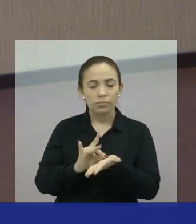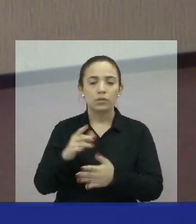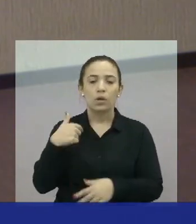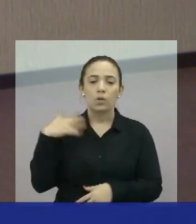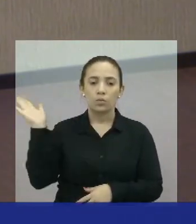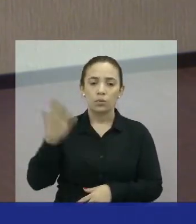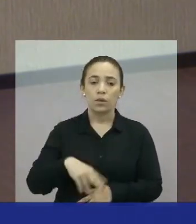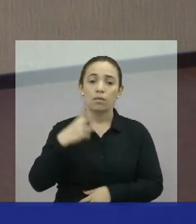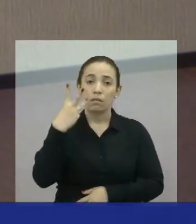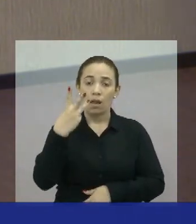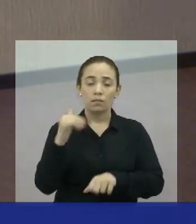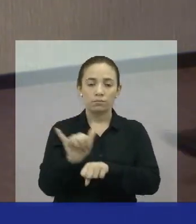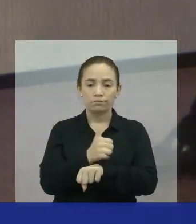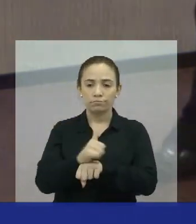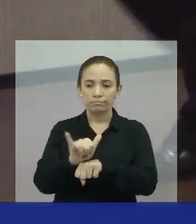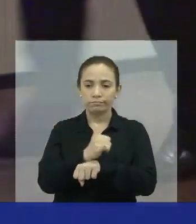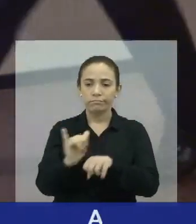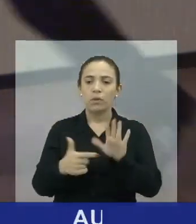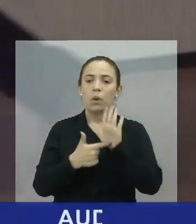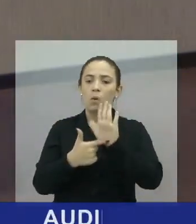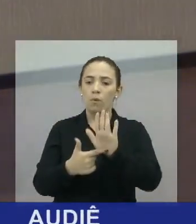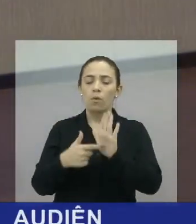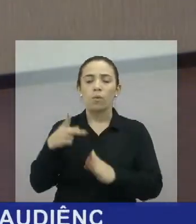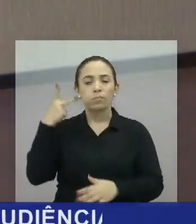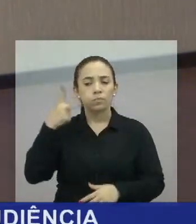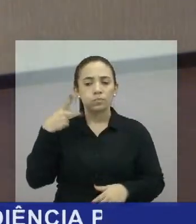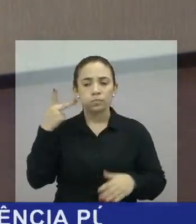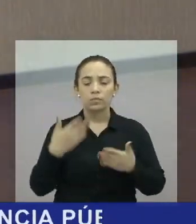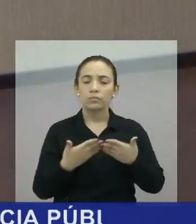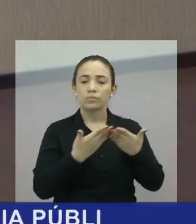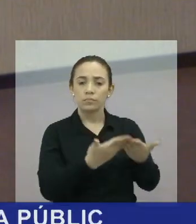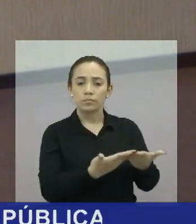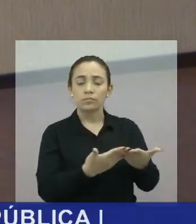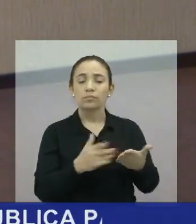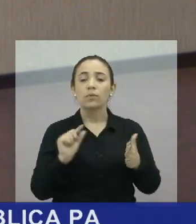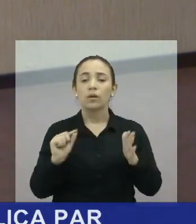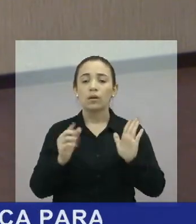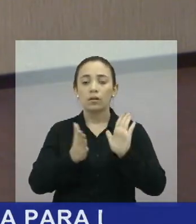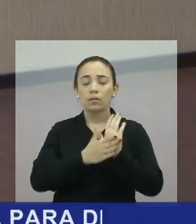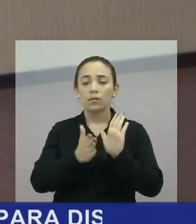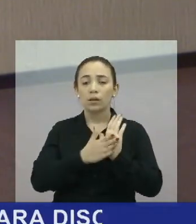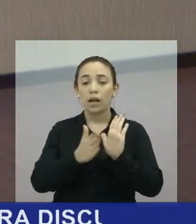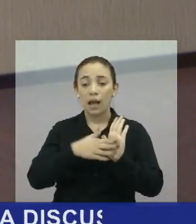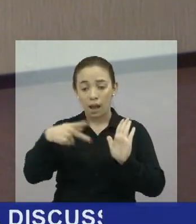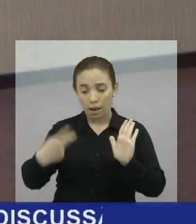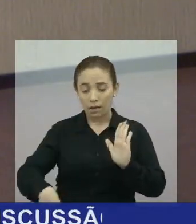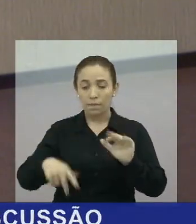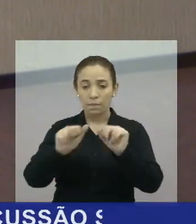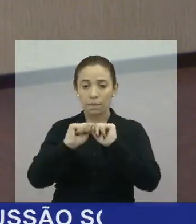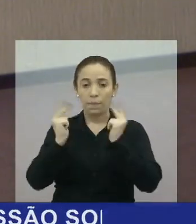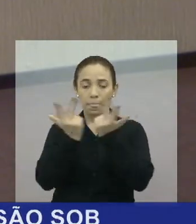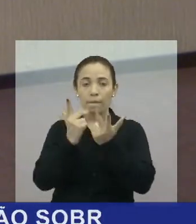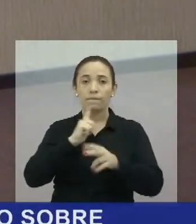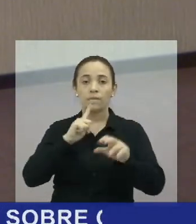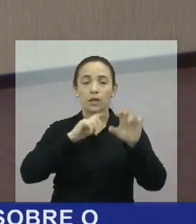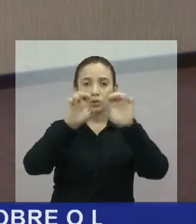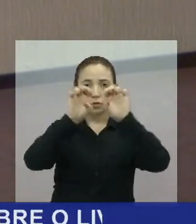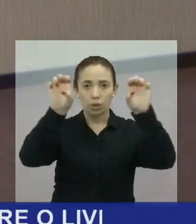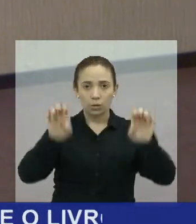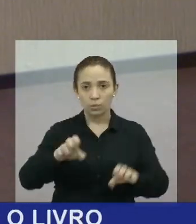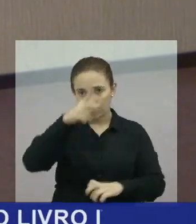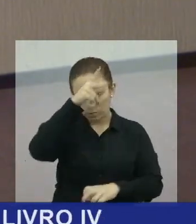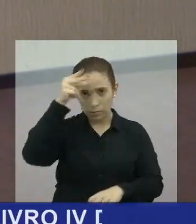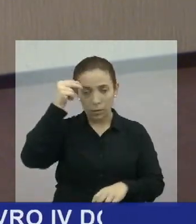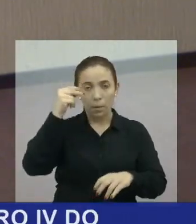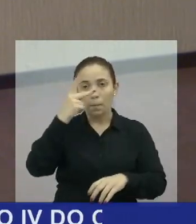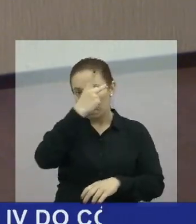mecanismos para a casa e para a promotoria. Vou começar pelo da casa, Estatuto Municipal da Pessoa